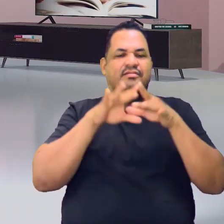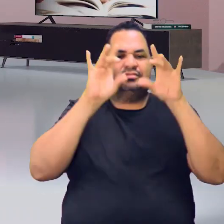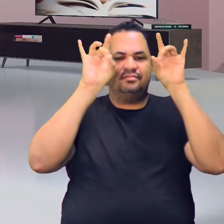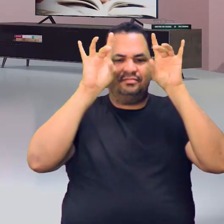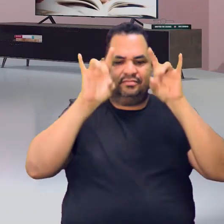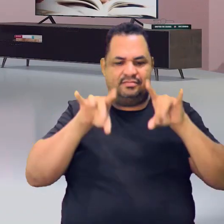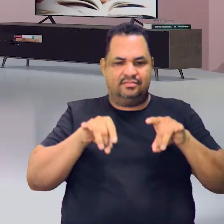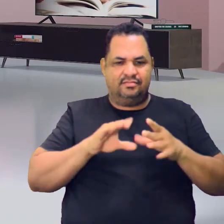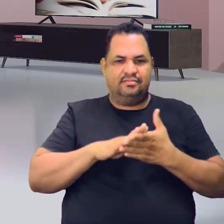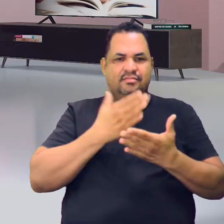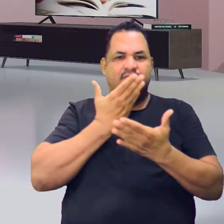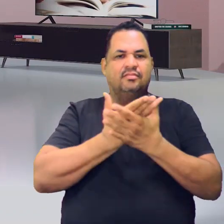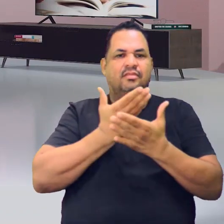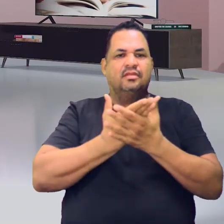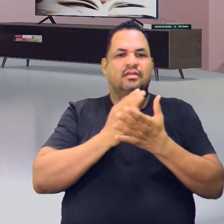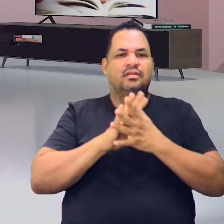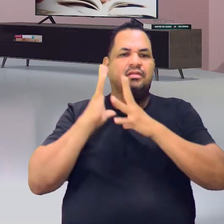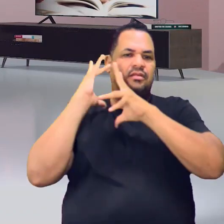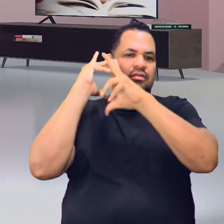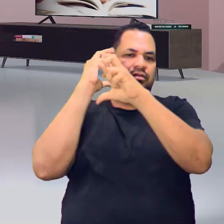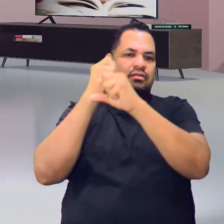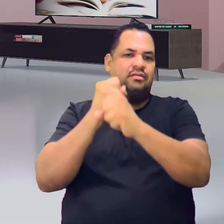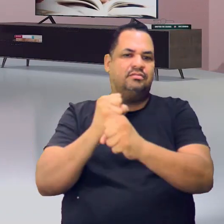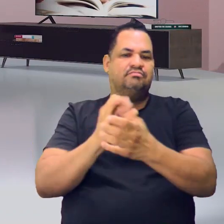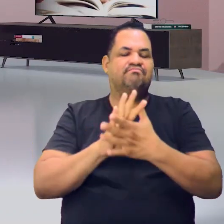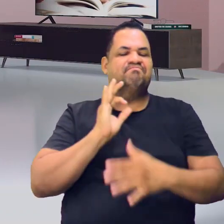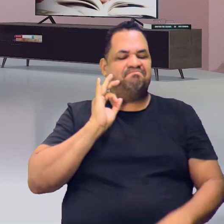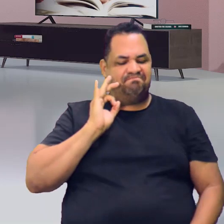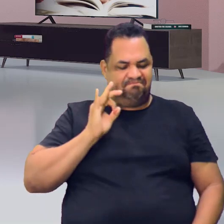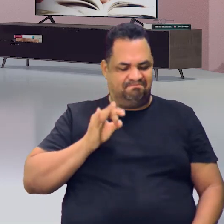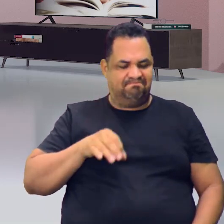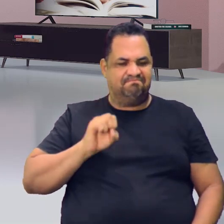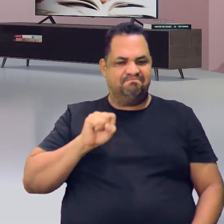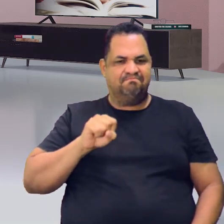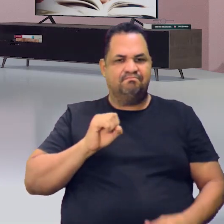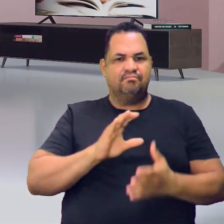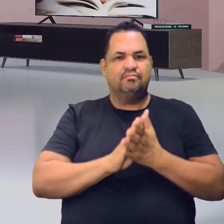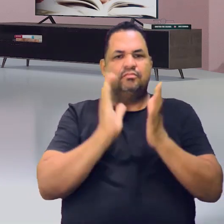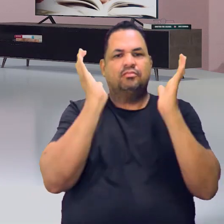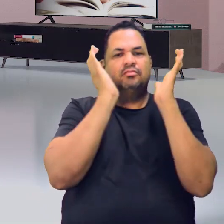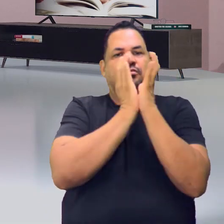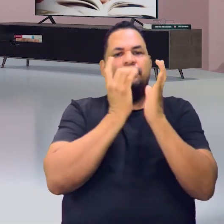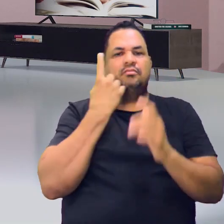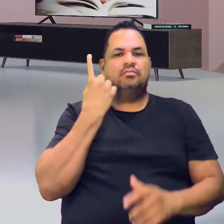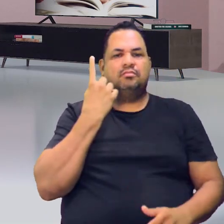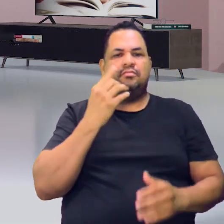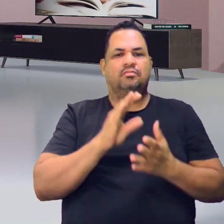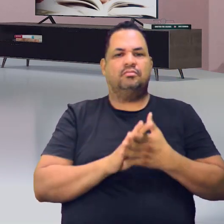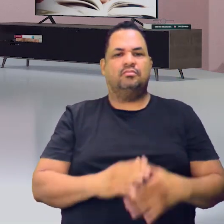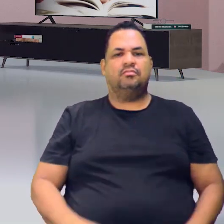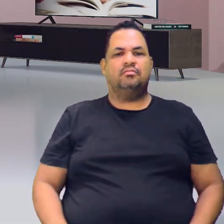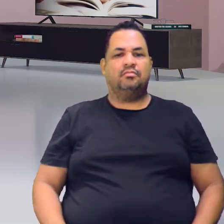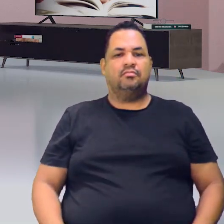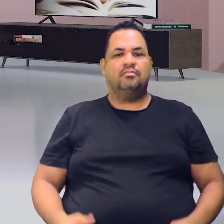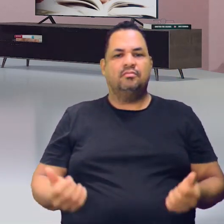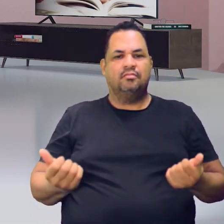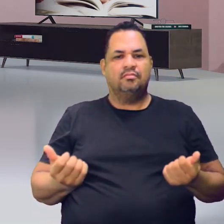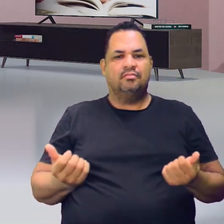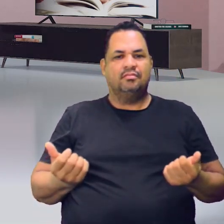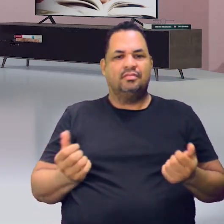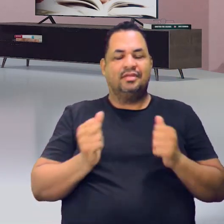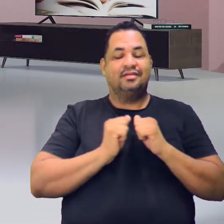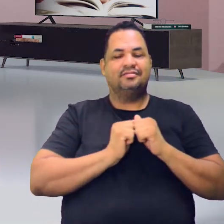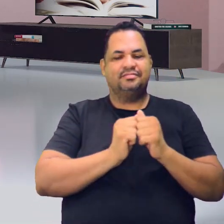especial, porque é aula de revisão geral, exatamente da unidade 1. Olha só, estou